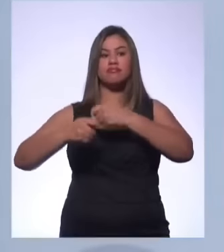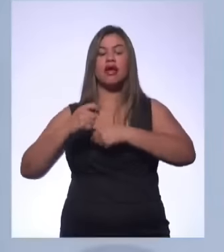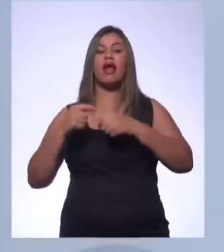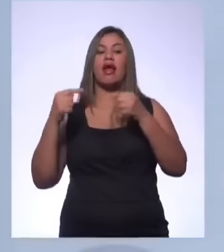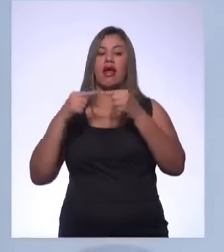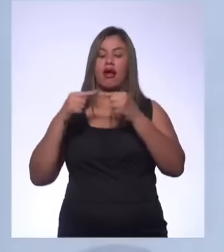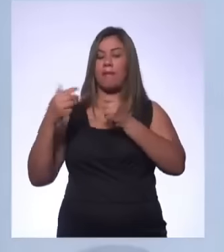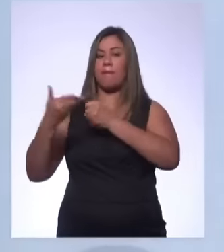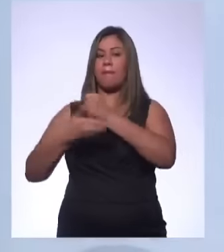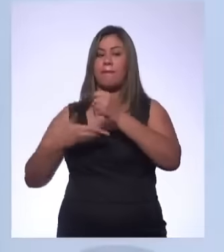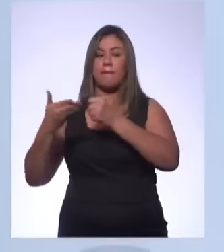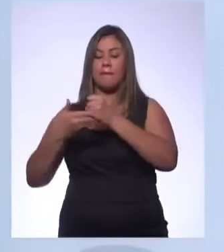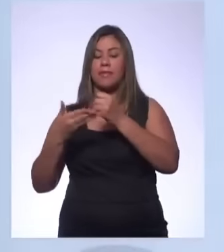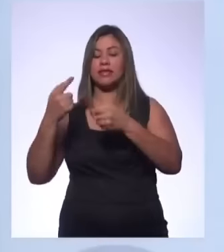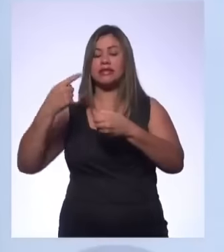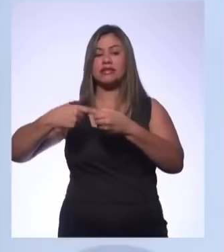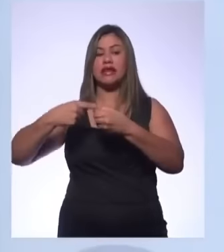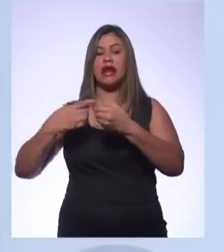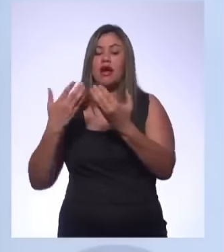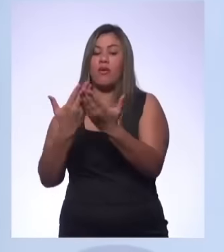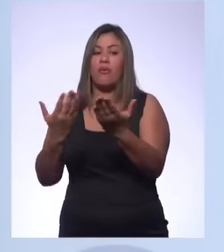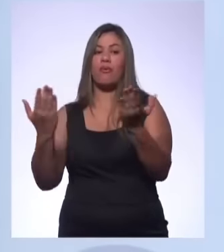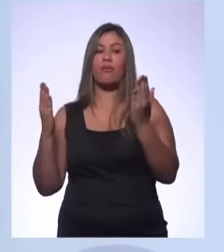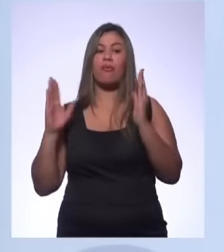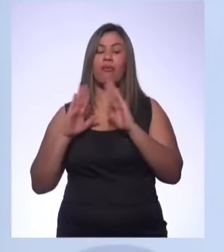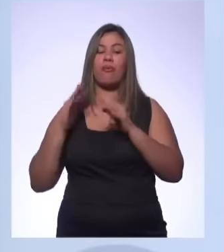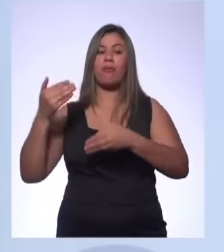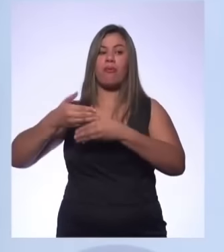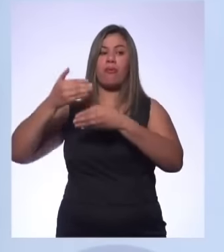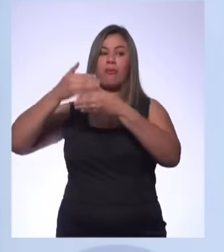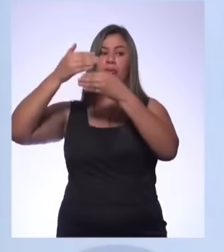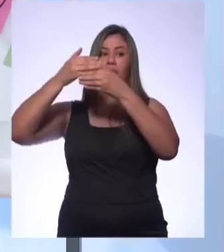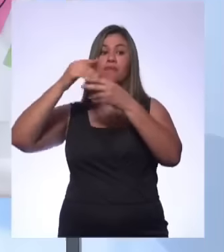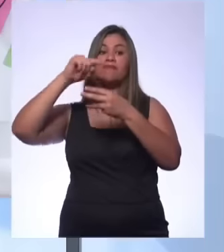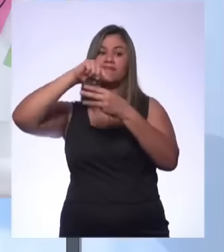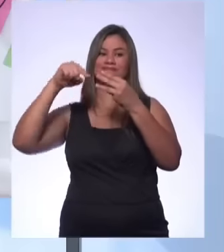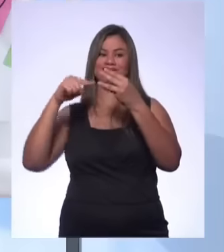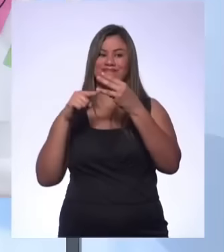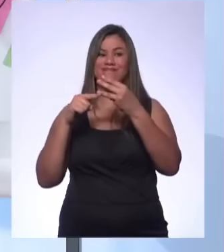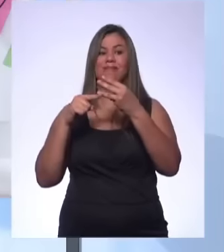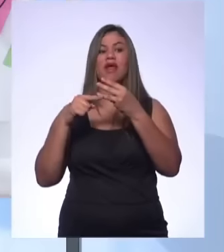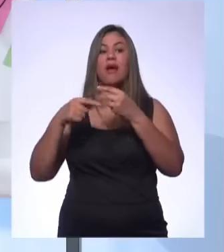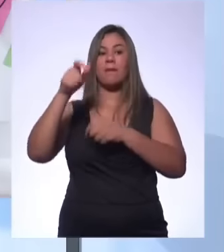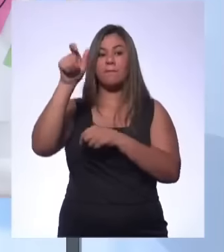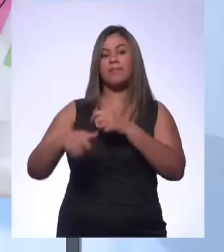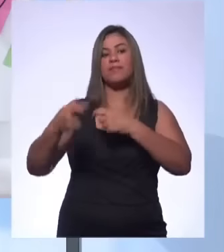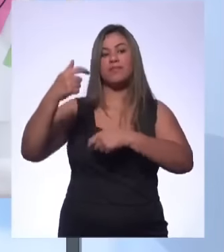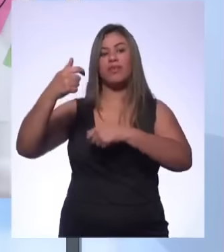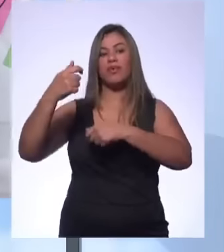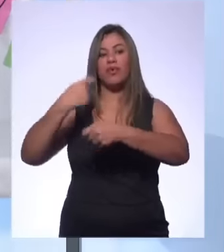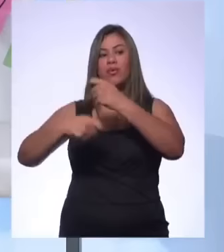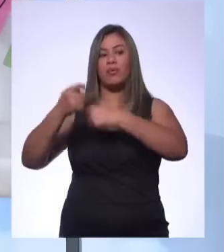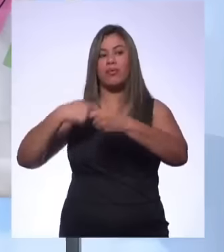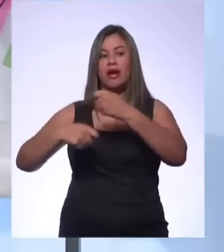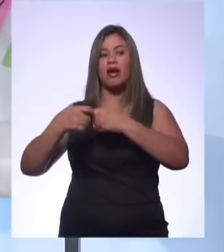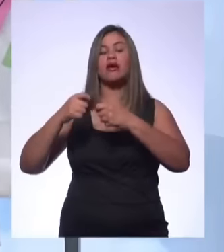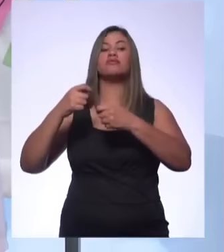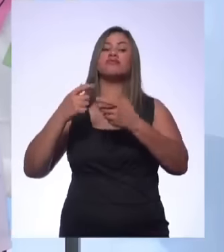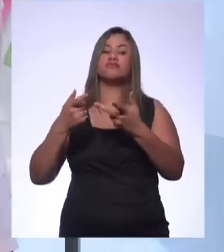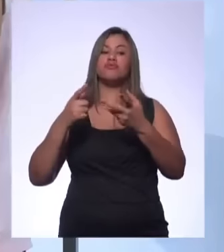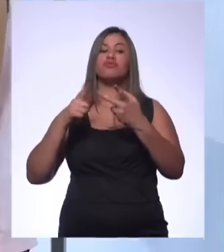está murada. Então, ó, nós temos o mercador, nós temos o comércio e isso é o burgo. Agora, no